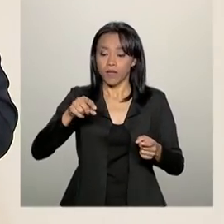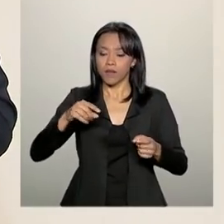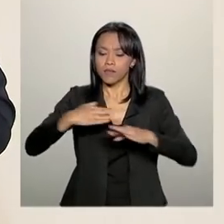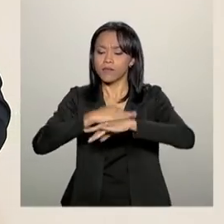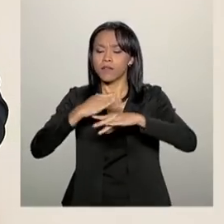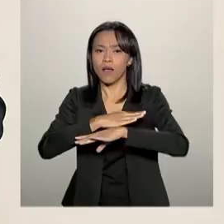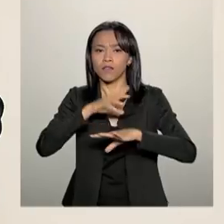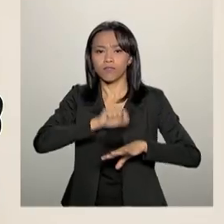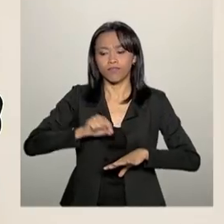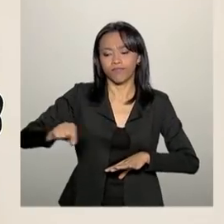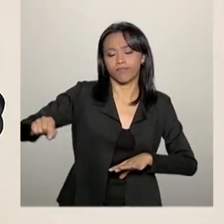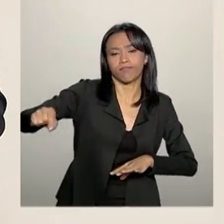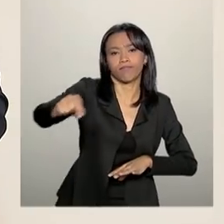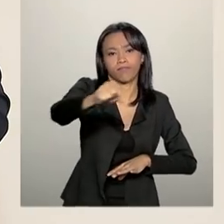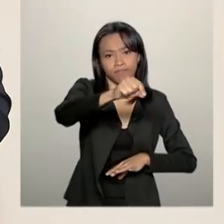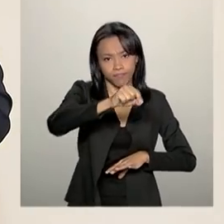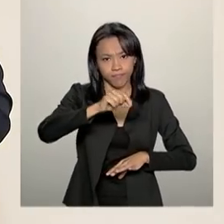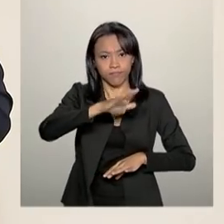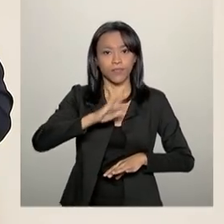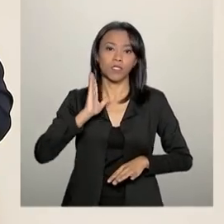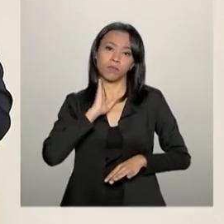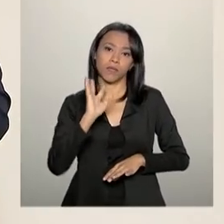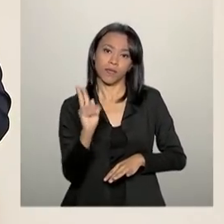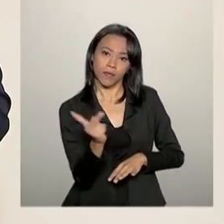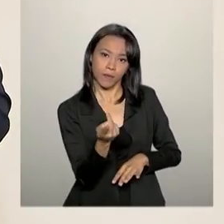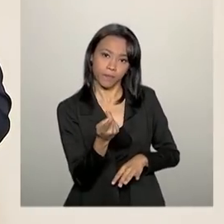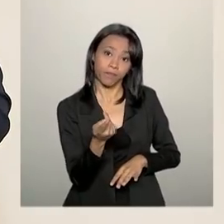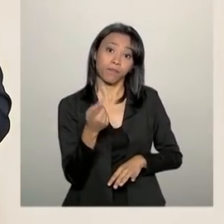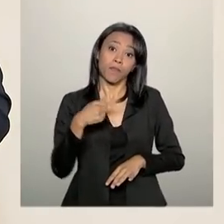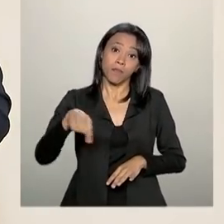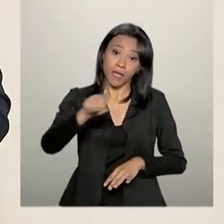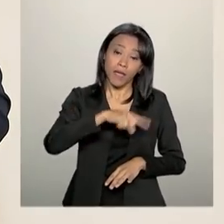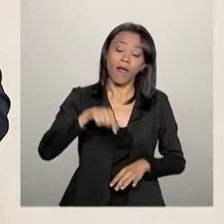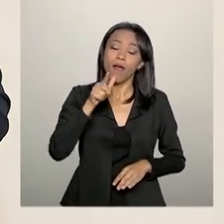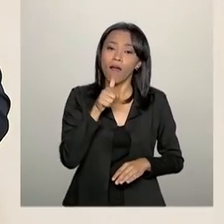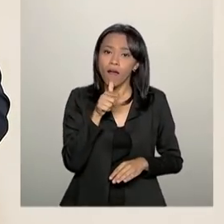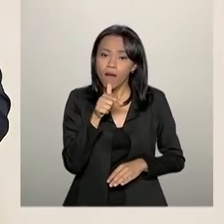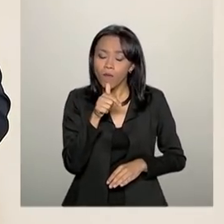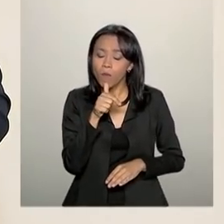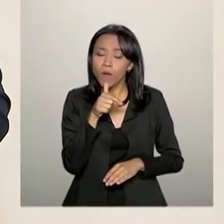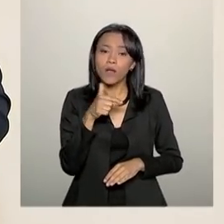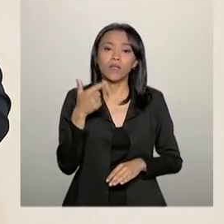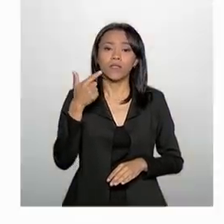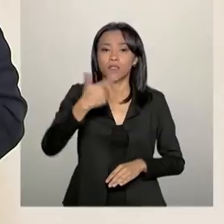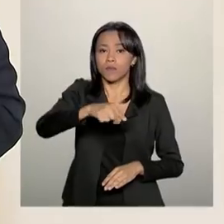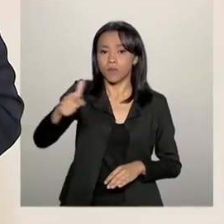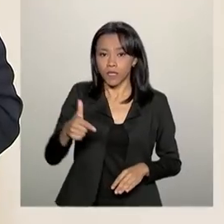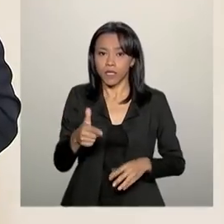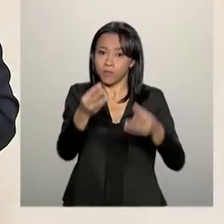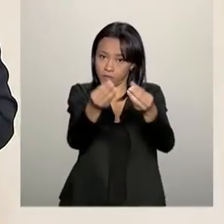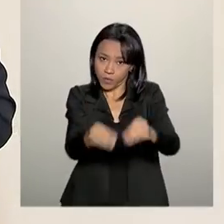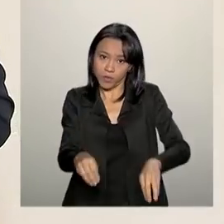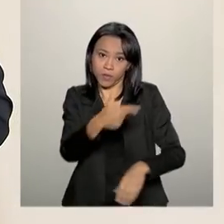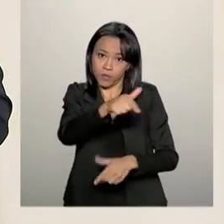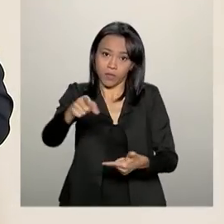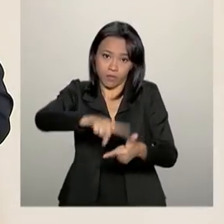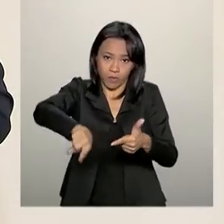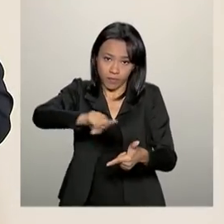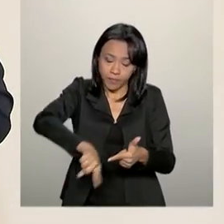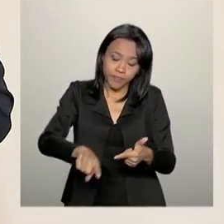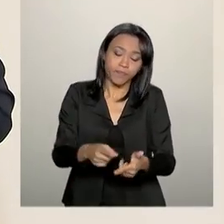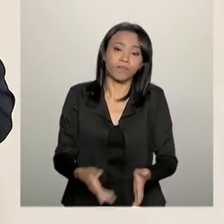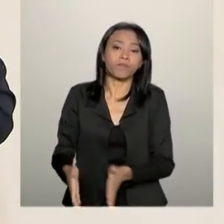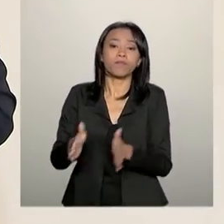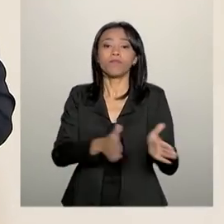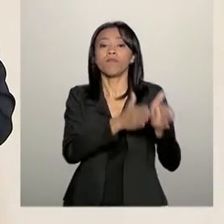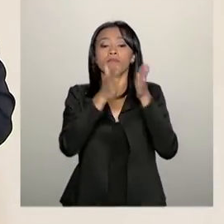metropolitana da cidade de Belo Horizonte, para que o abastecimento não seja comprometido. Antecipação do pagamento